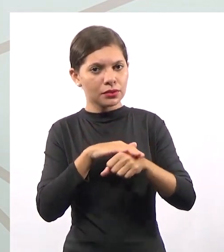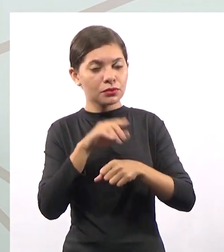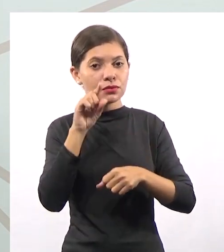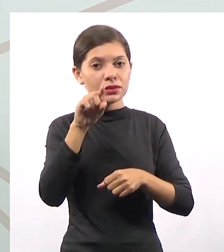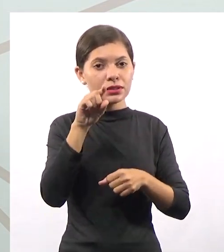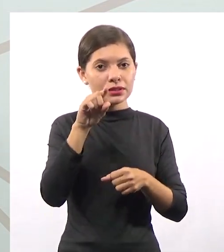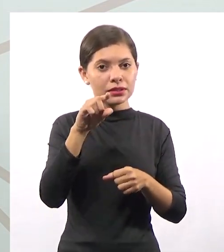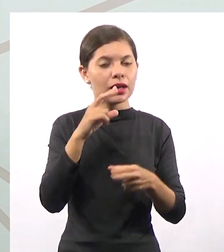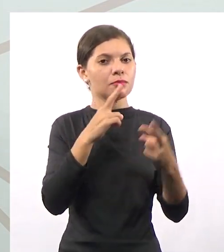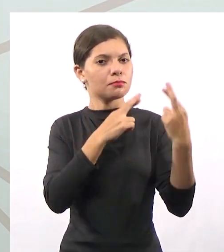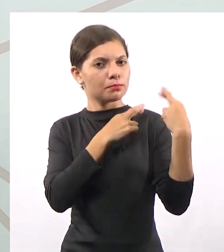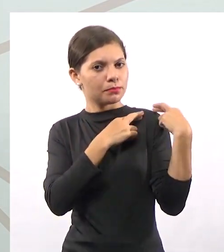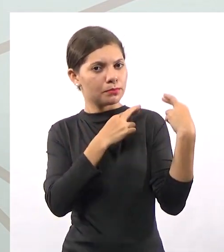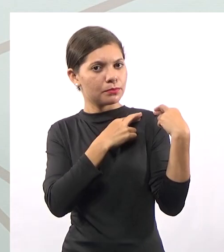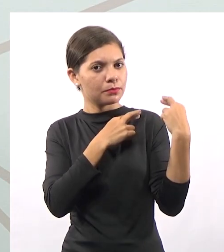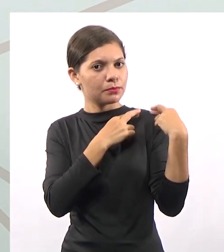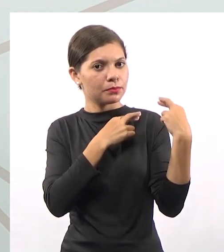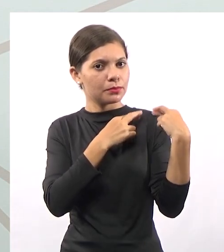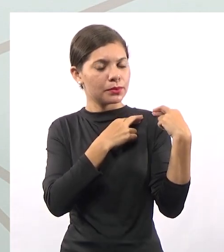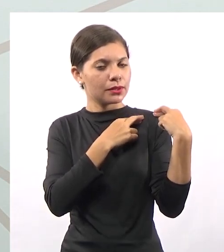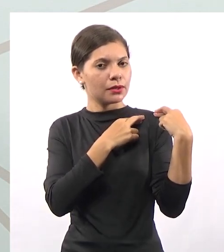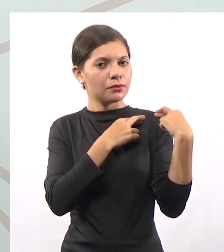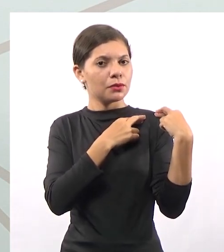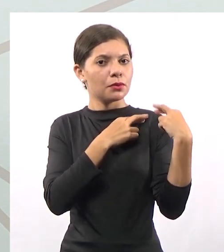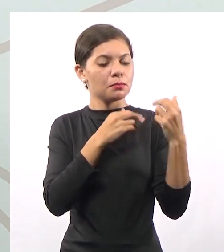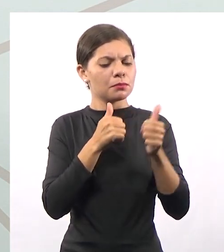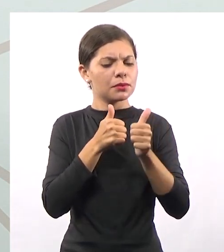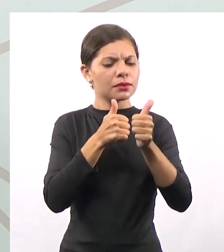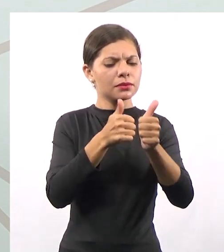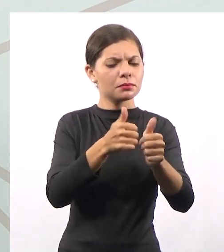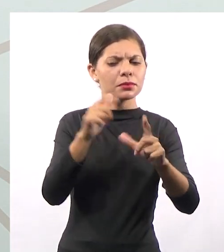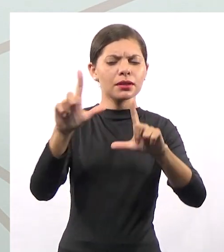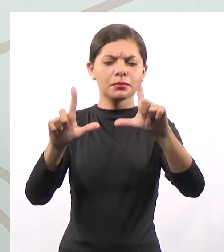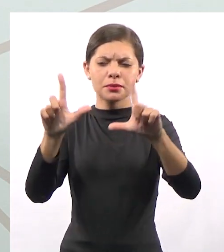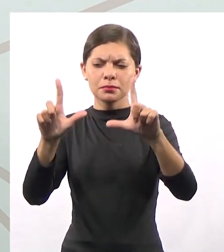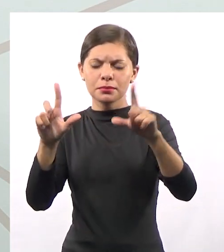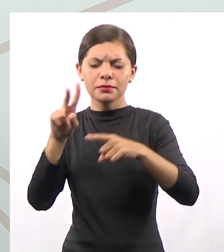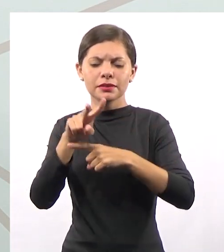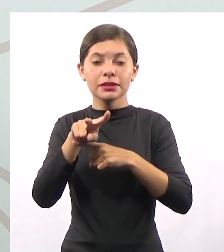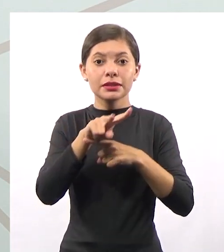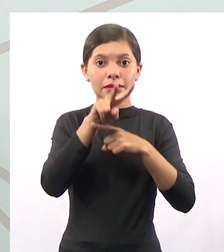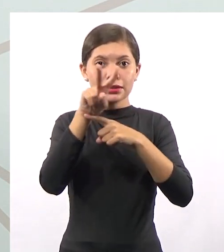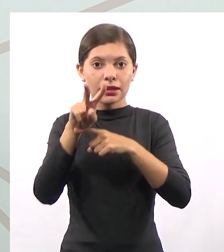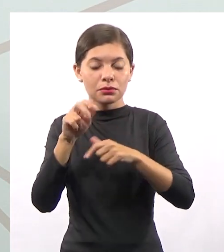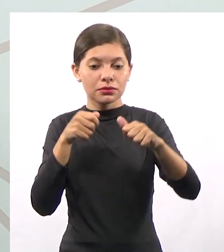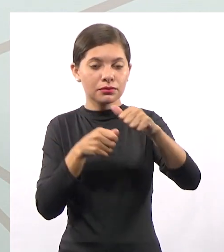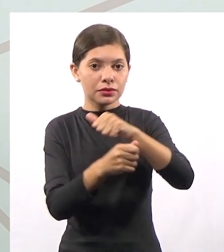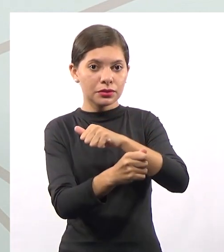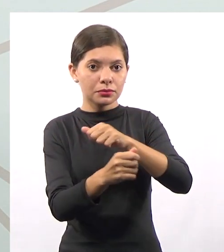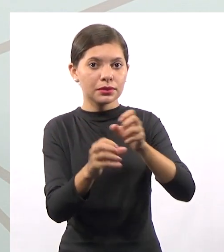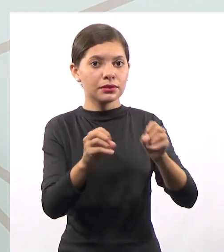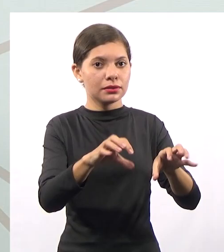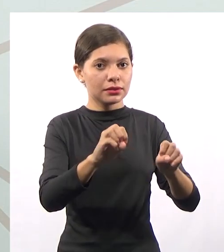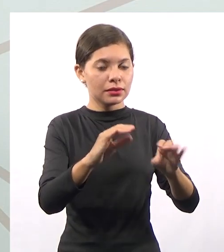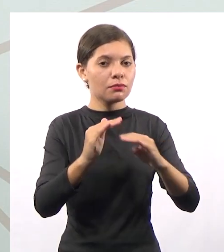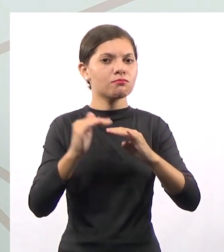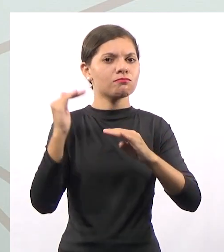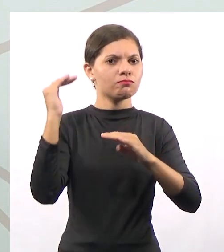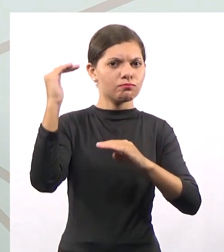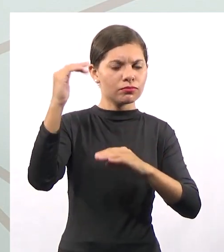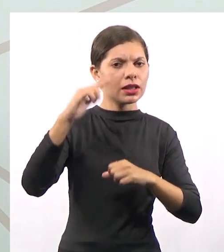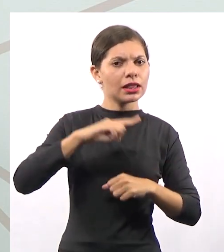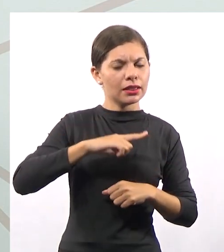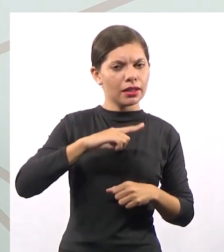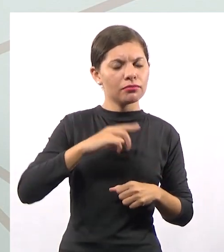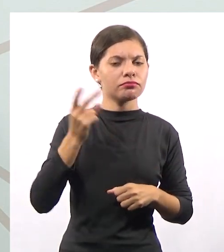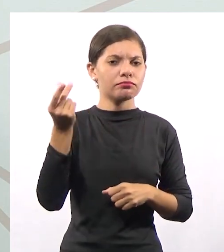está conversando, você é um dos responsáveis por acompanhar e fiscalizar os investimentos em educação. Já houve